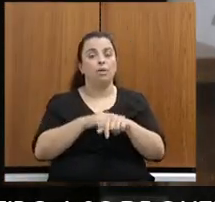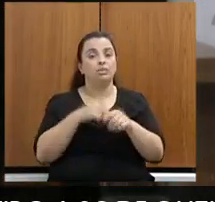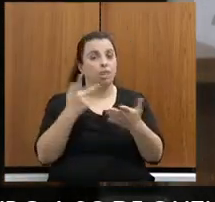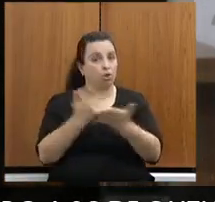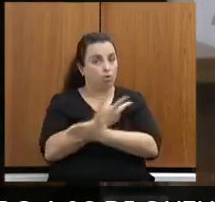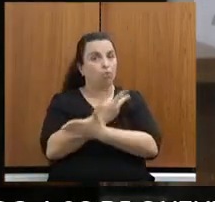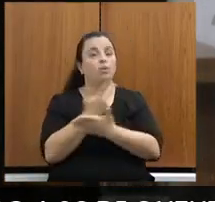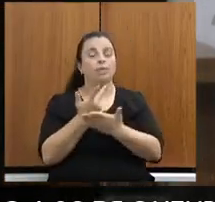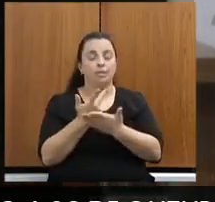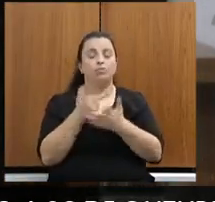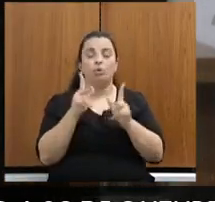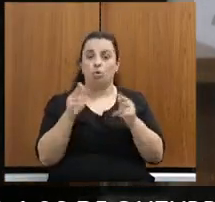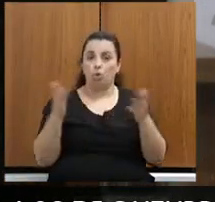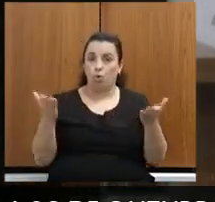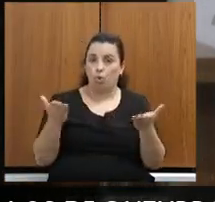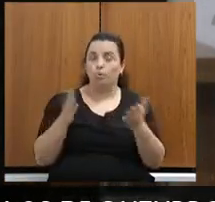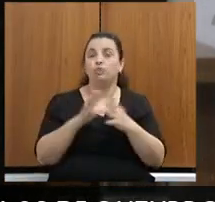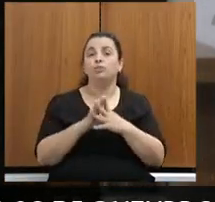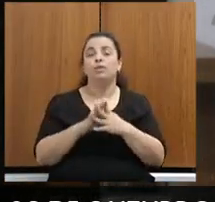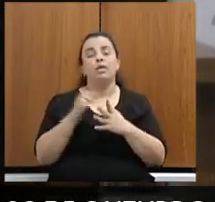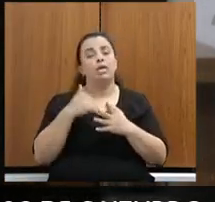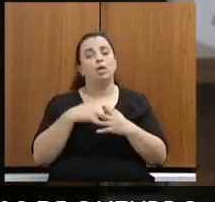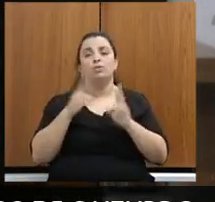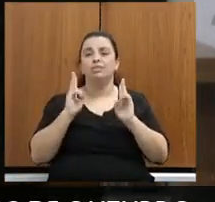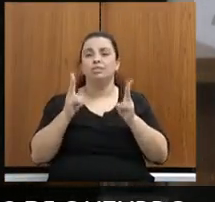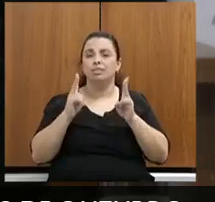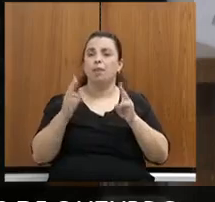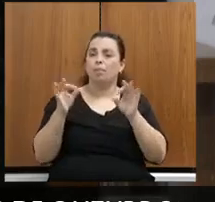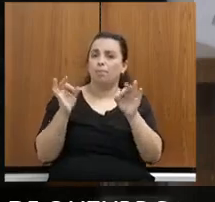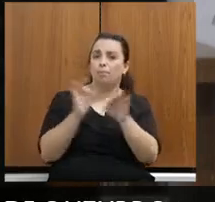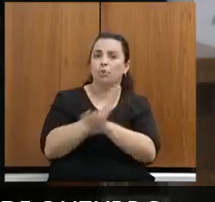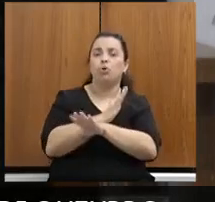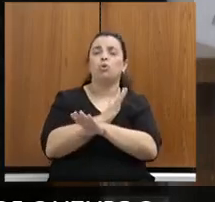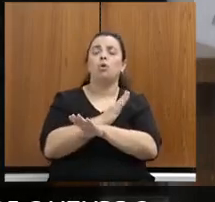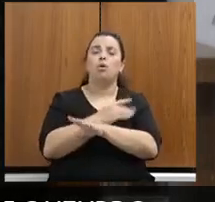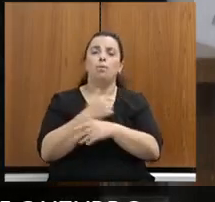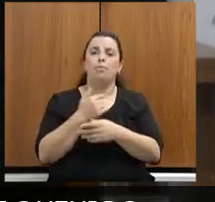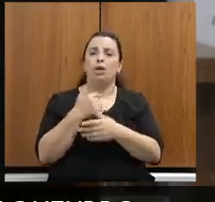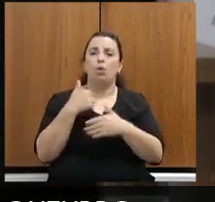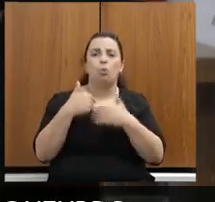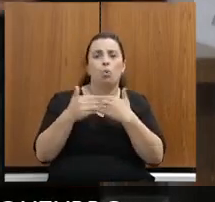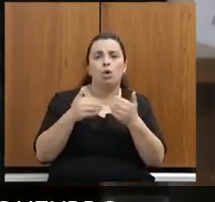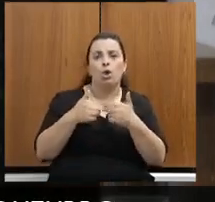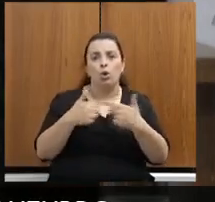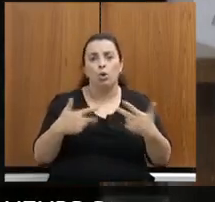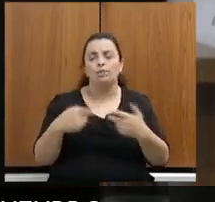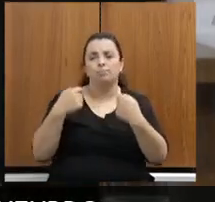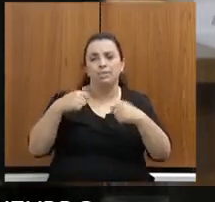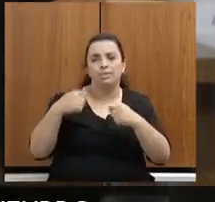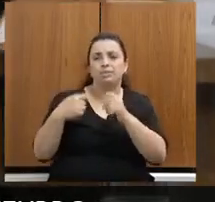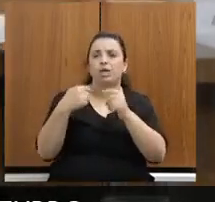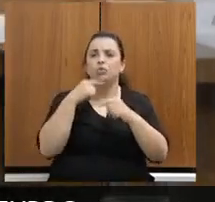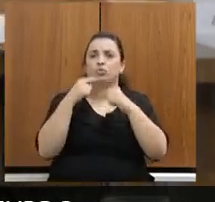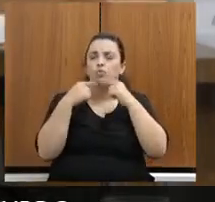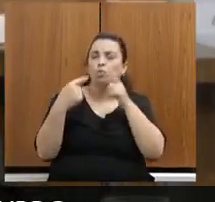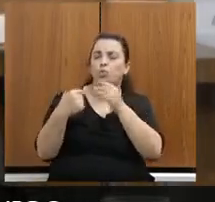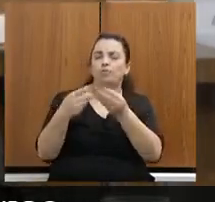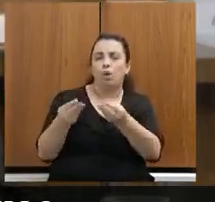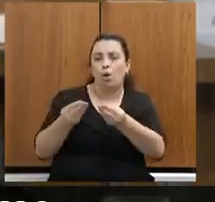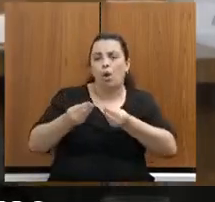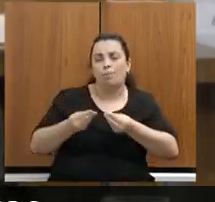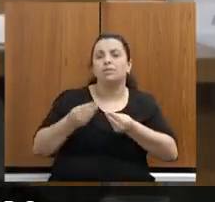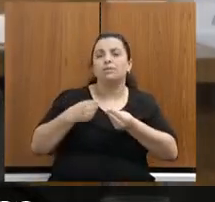viáveis e então por lá estarei à disposição dos Senhores para toda e qualquer demanda que deseja em